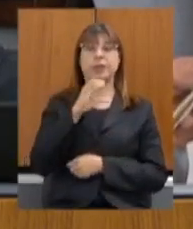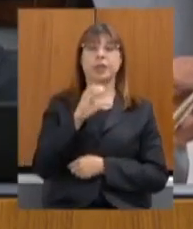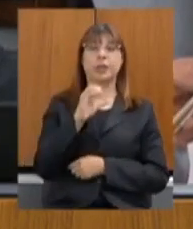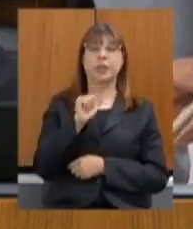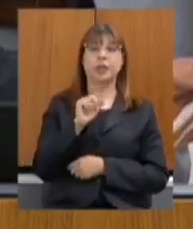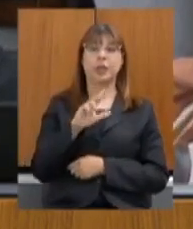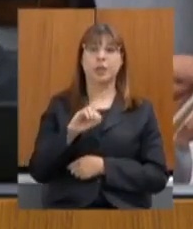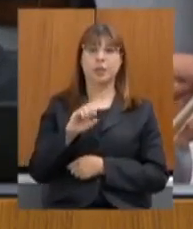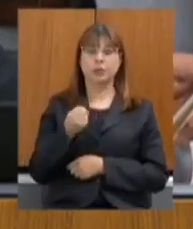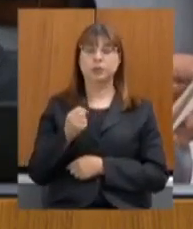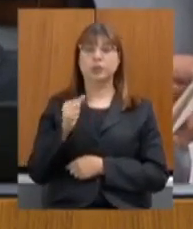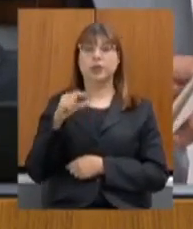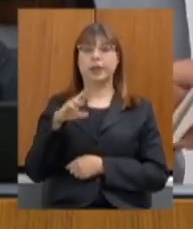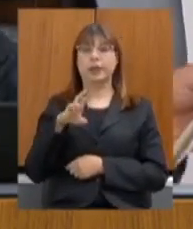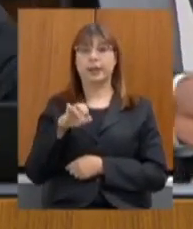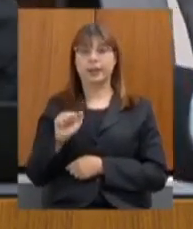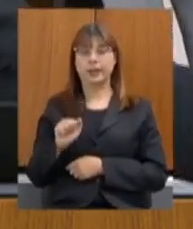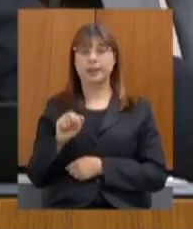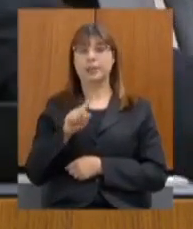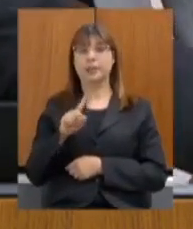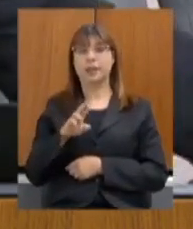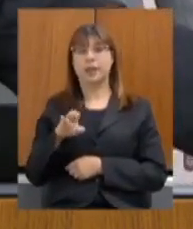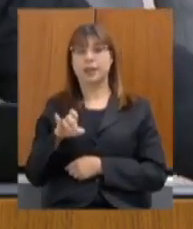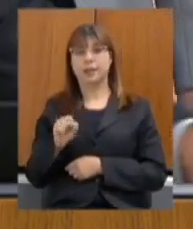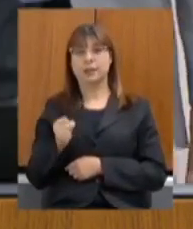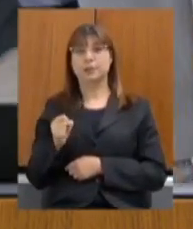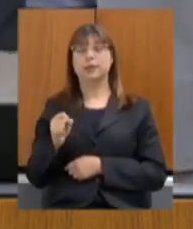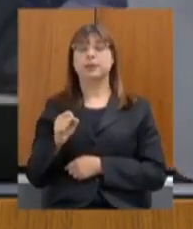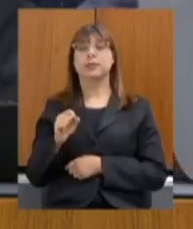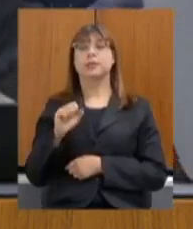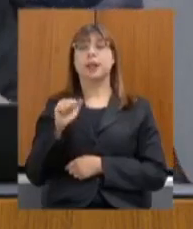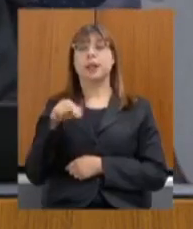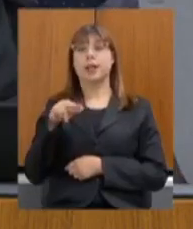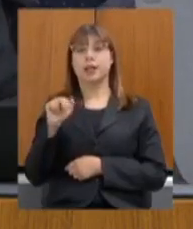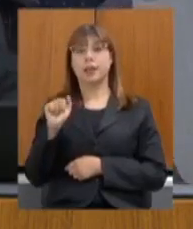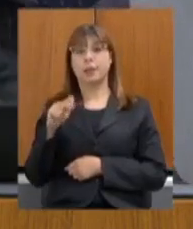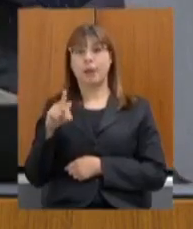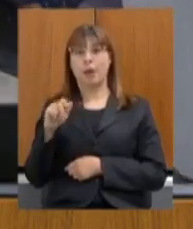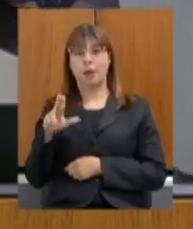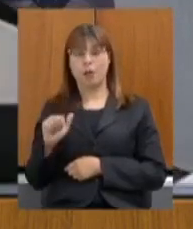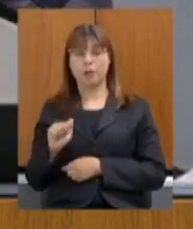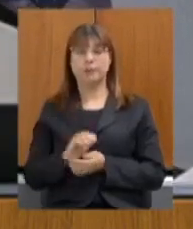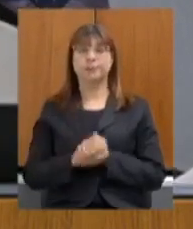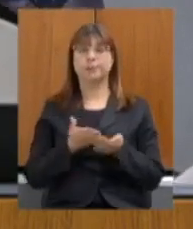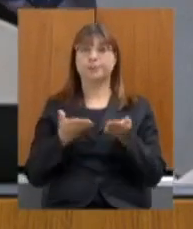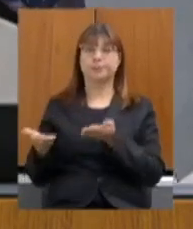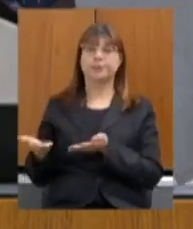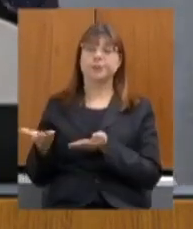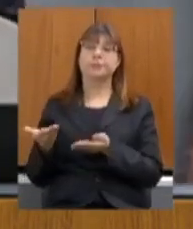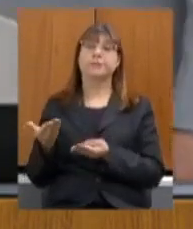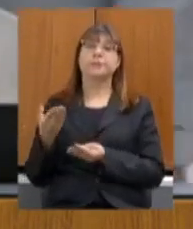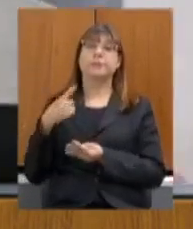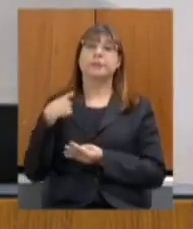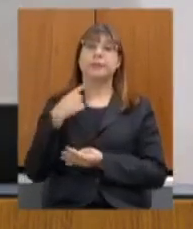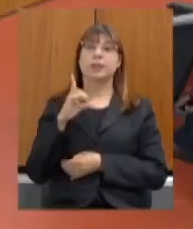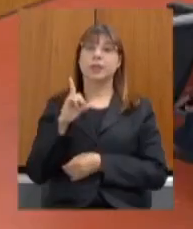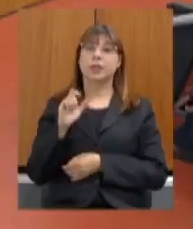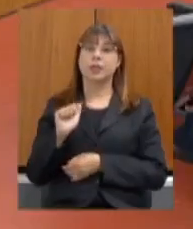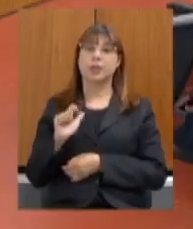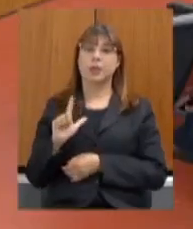Pimenta, Andréa de Jesus, Zé Reis e Ana Paula Siqueira. Passo a palavra agora ao deputado Dalmo Ribeiro Silva.